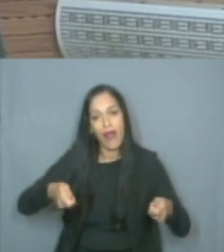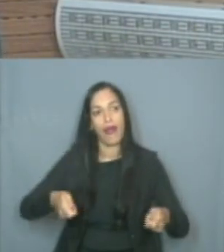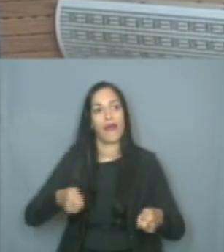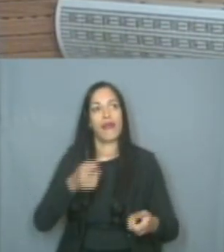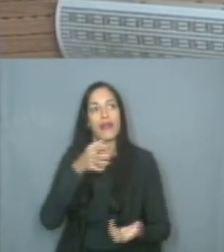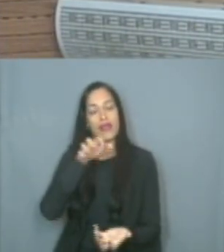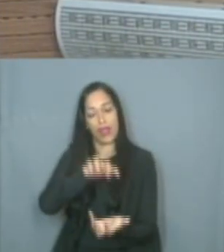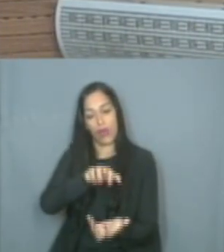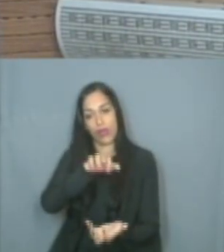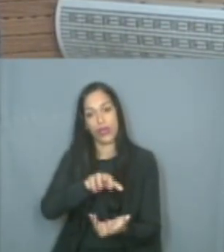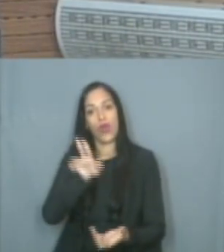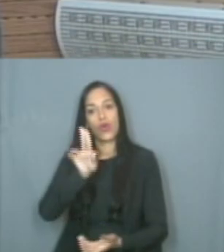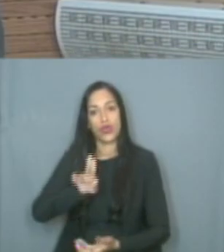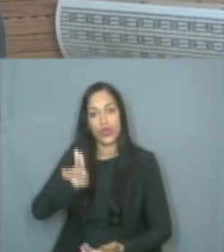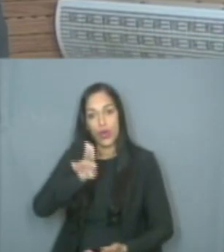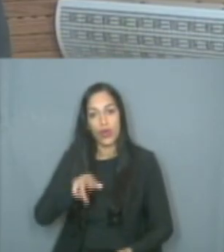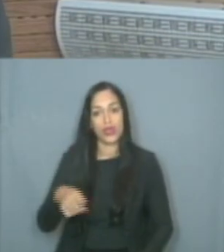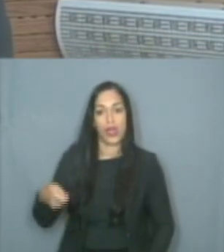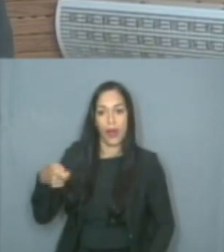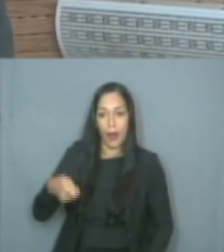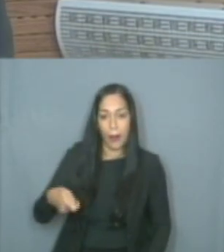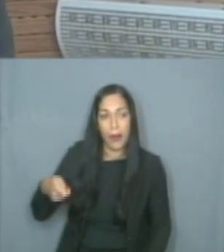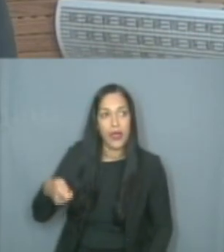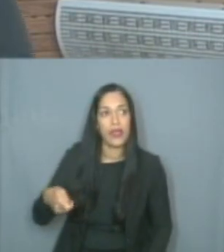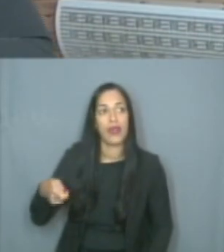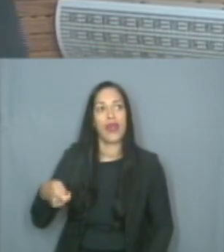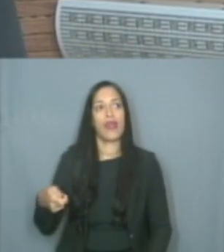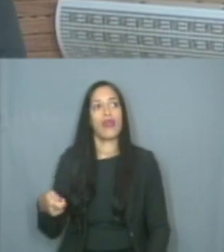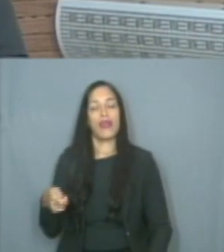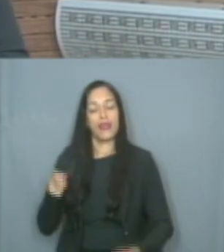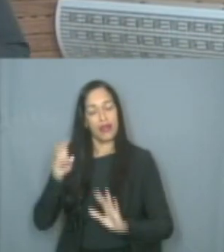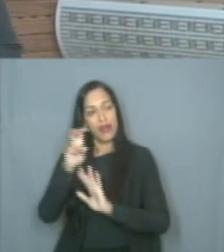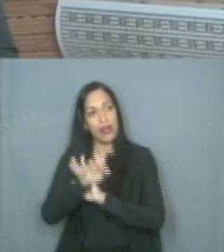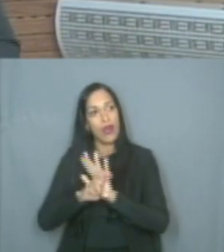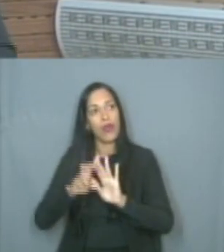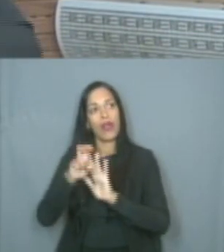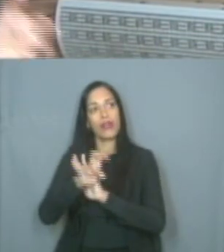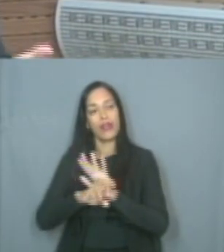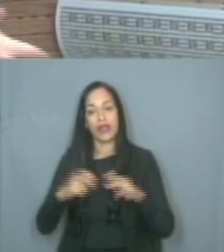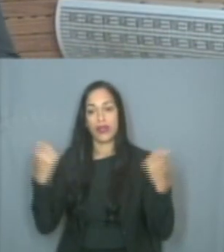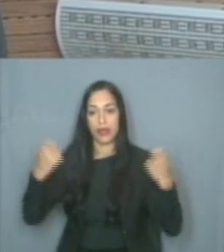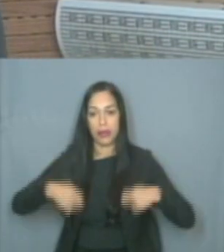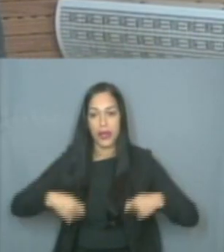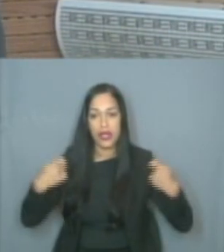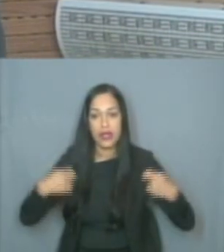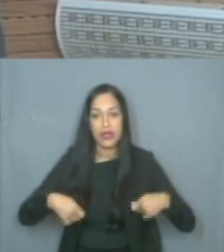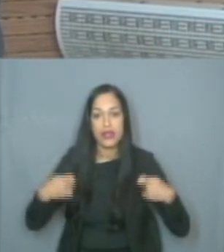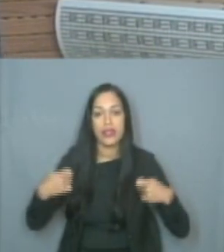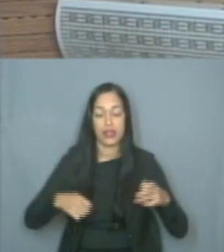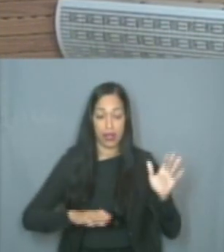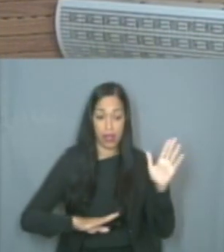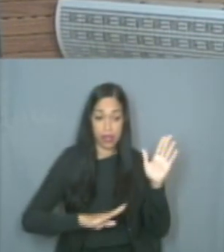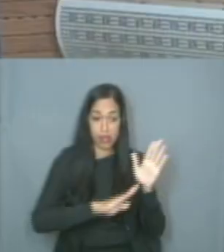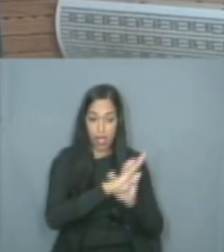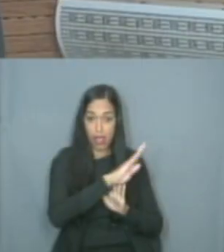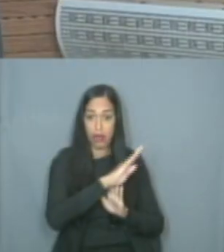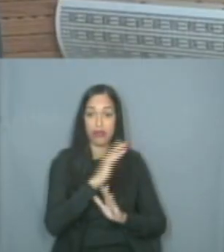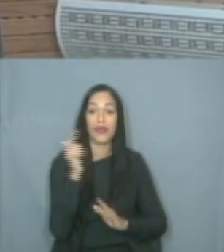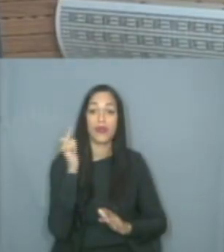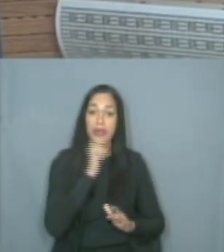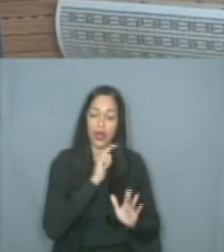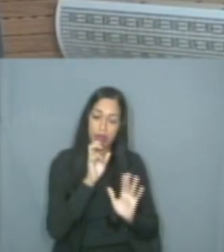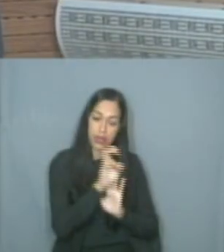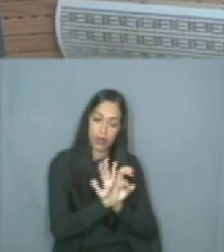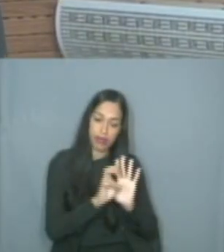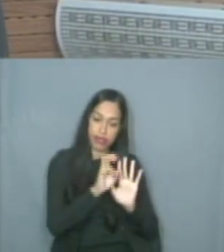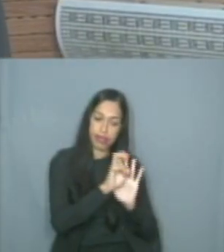idoso usa uma bengala para poder se locomover, o cadeirante precisa ter essa rampa garantida para poder se deslocar com a sua